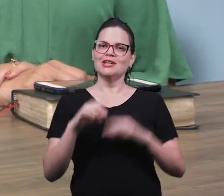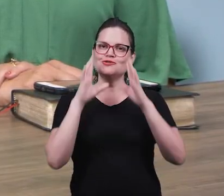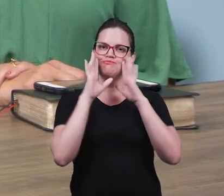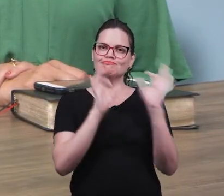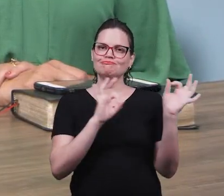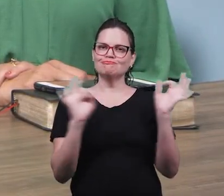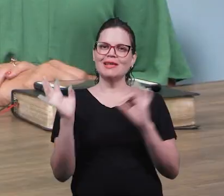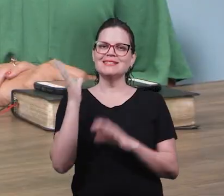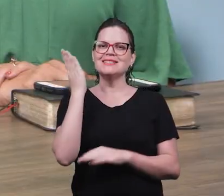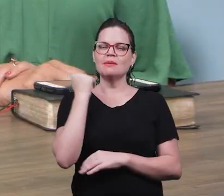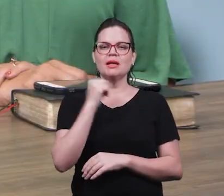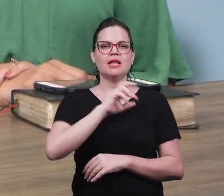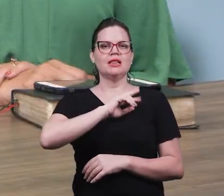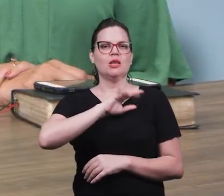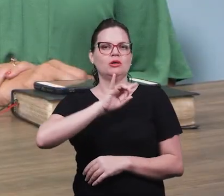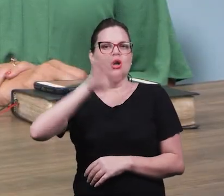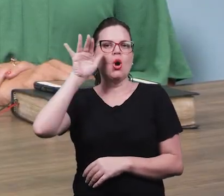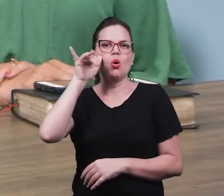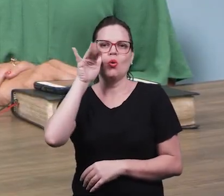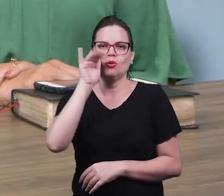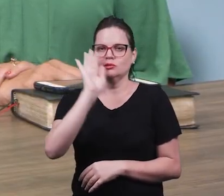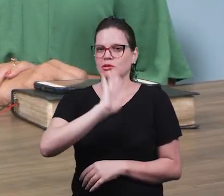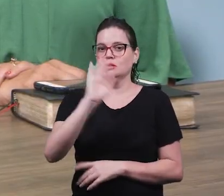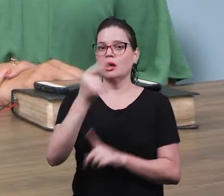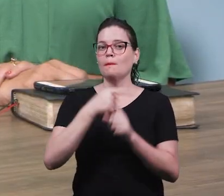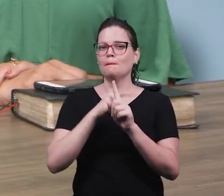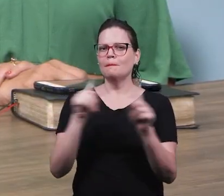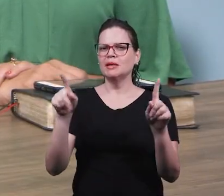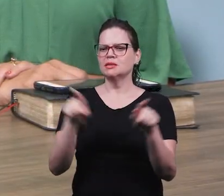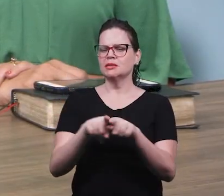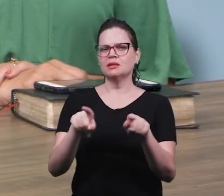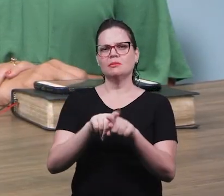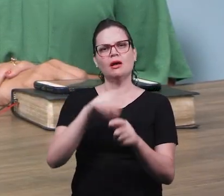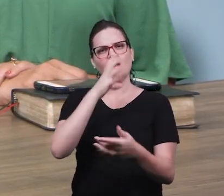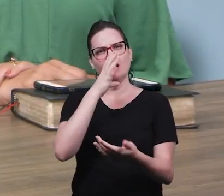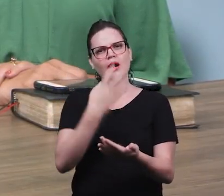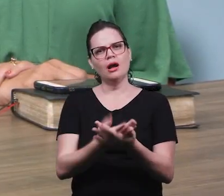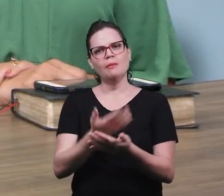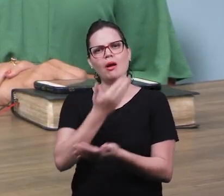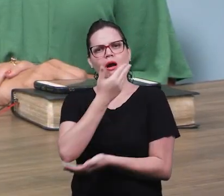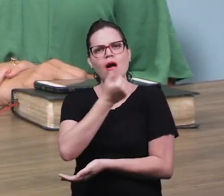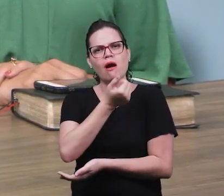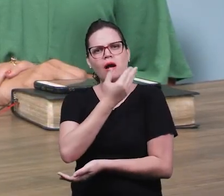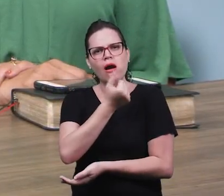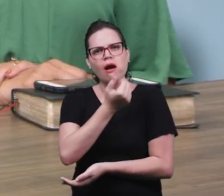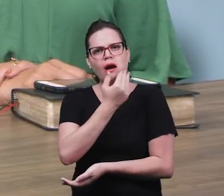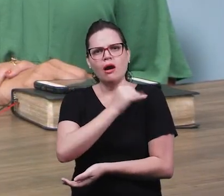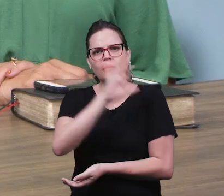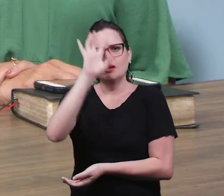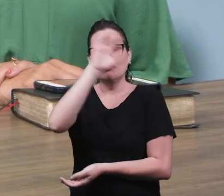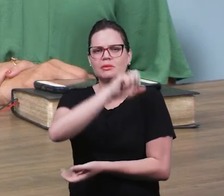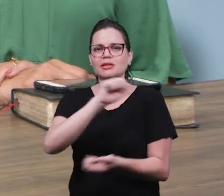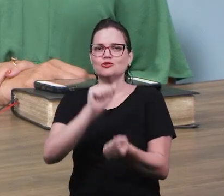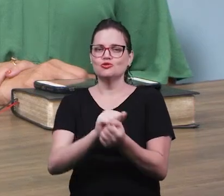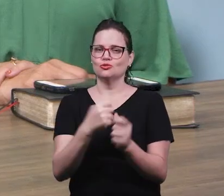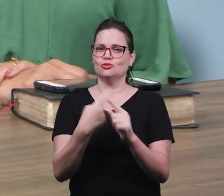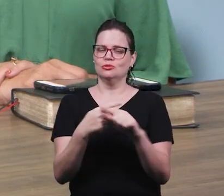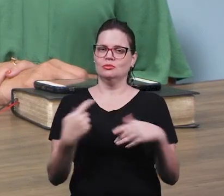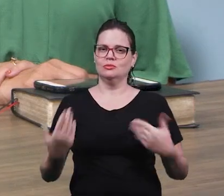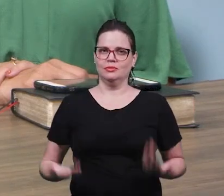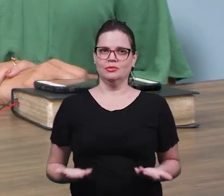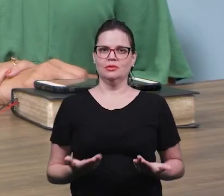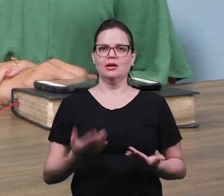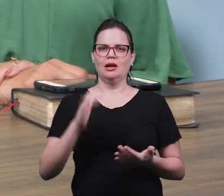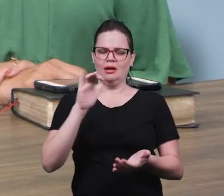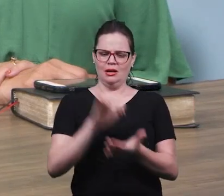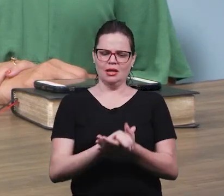não é uma curiosidade, mas é uma instrução para os nossos jovens, que a família é um projeto do Senhor. Amém. O casamento